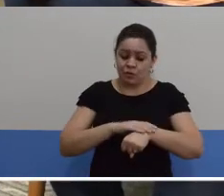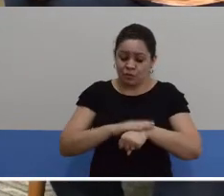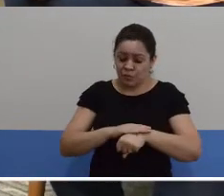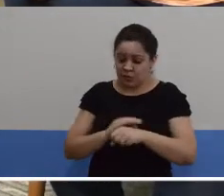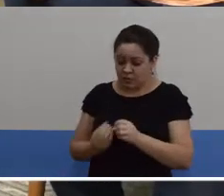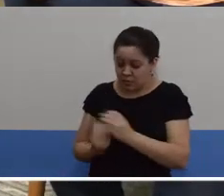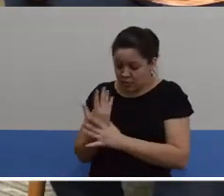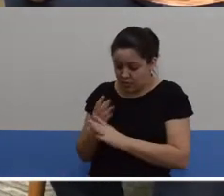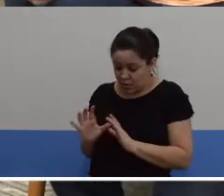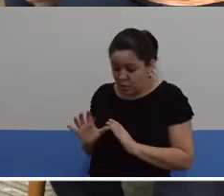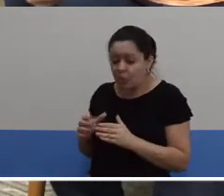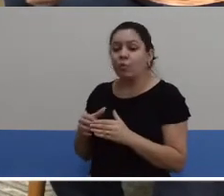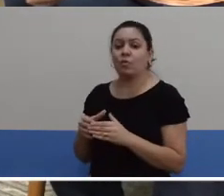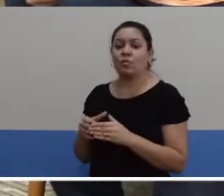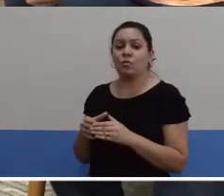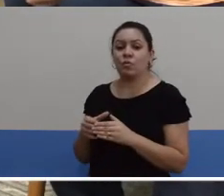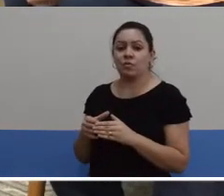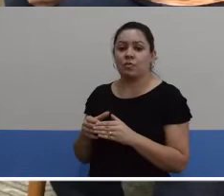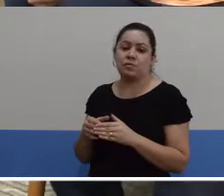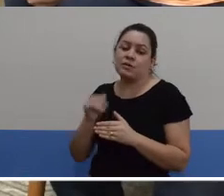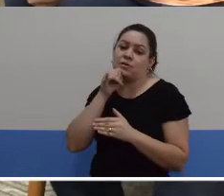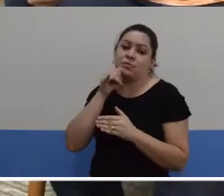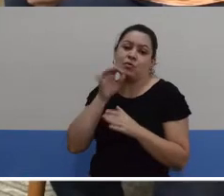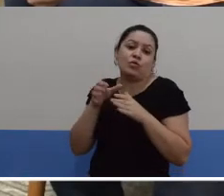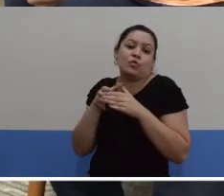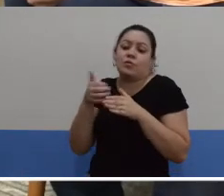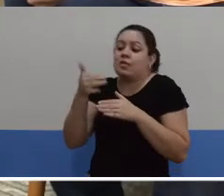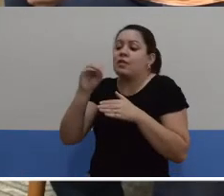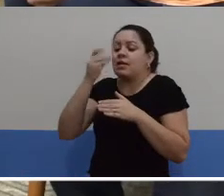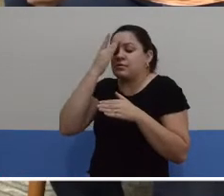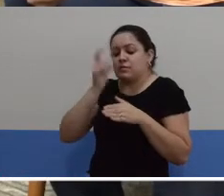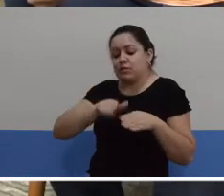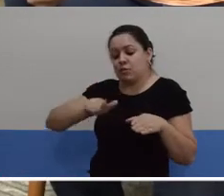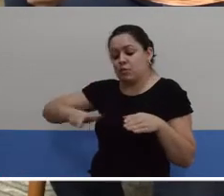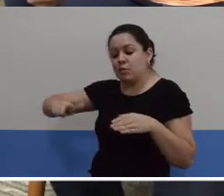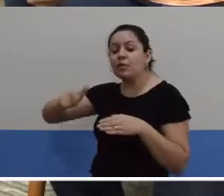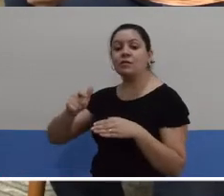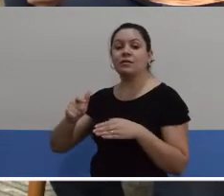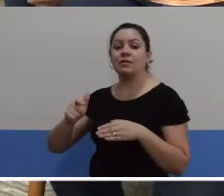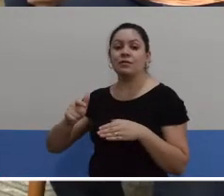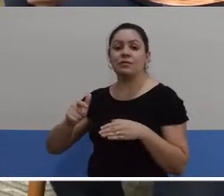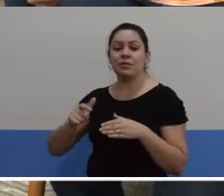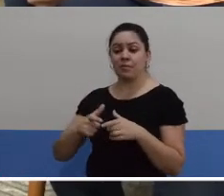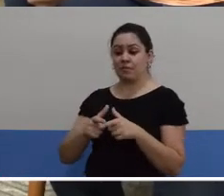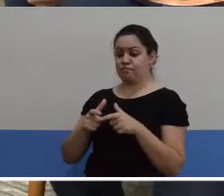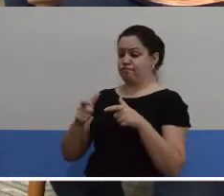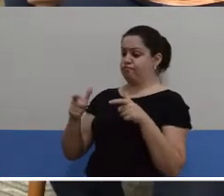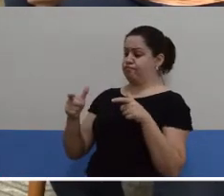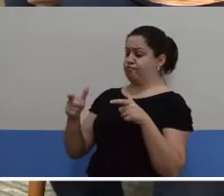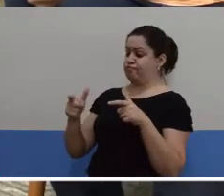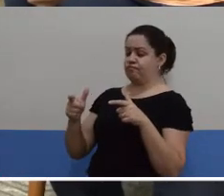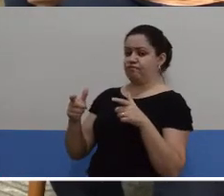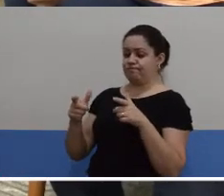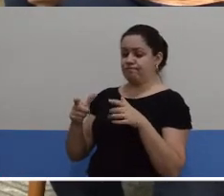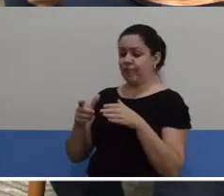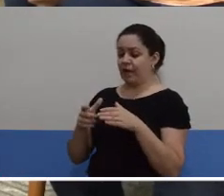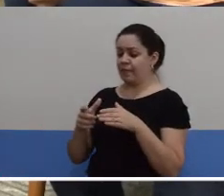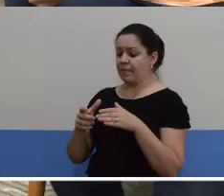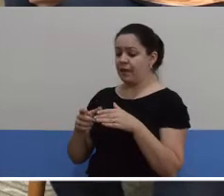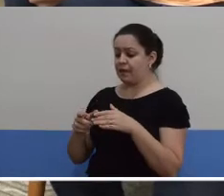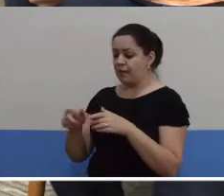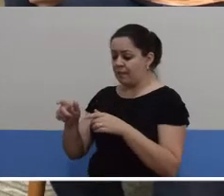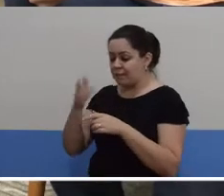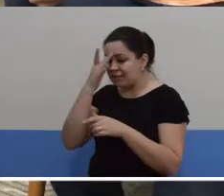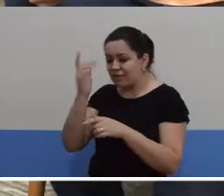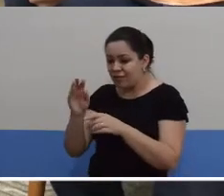grupo, colocaram 10 pessoas, né? Mas pode ser que ficou muita gente boa de fora. Convida essas pessoas para